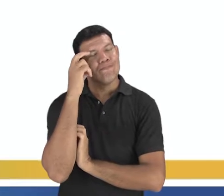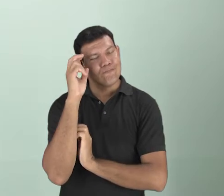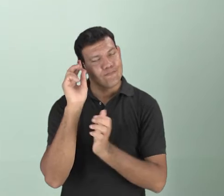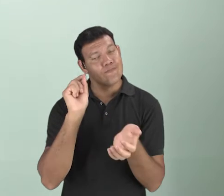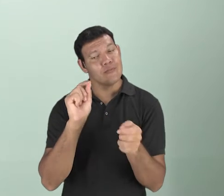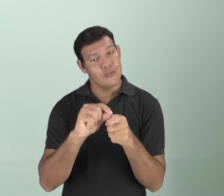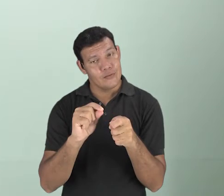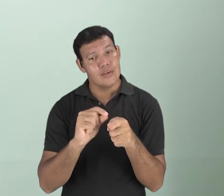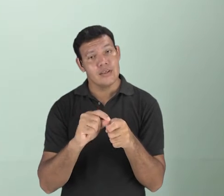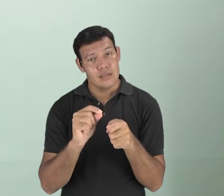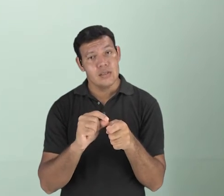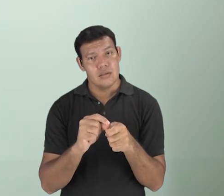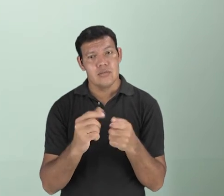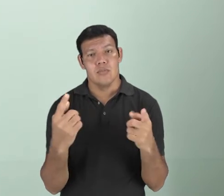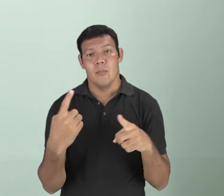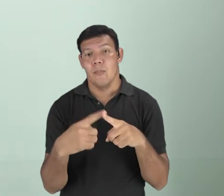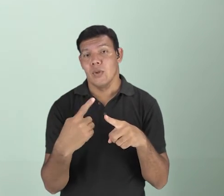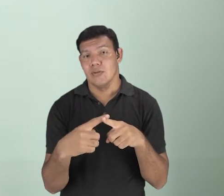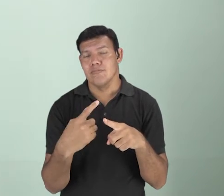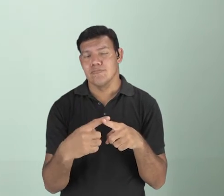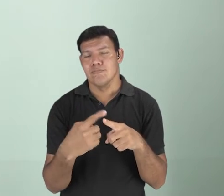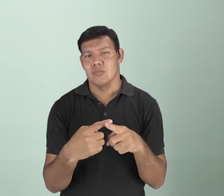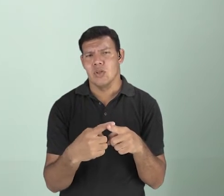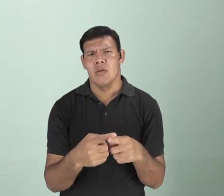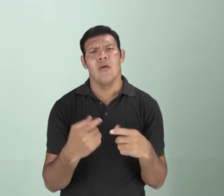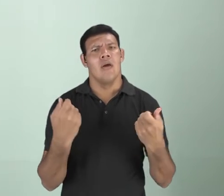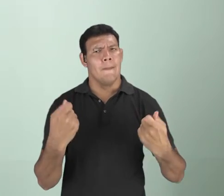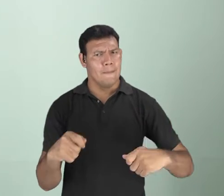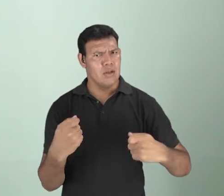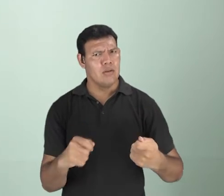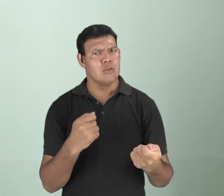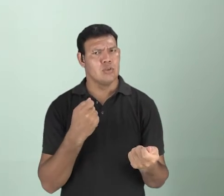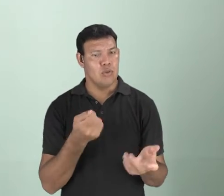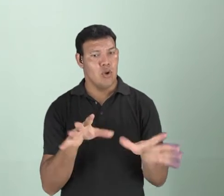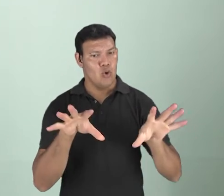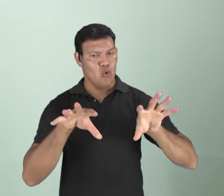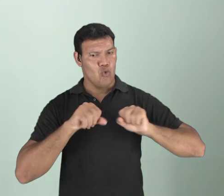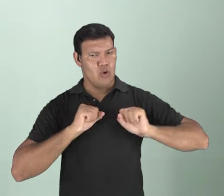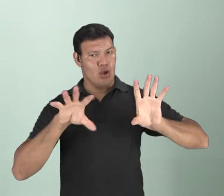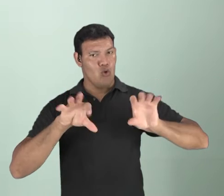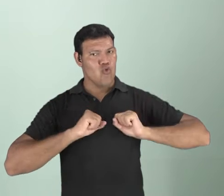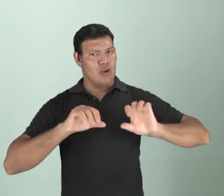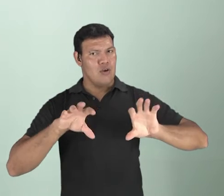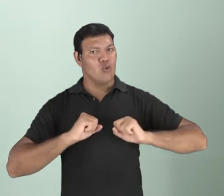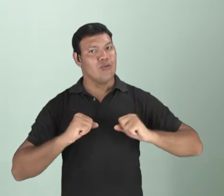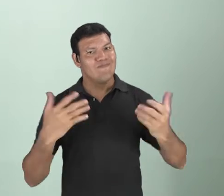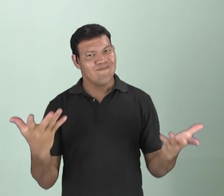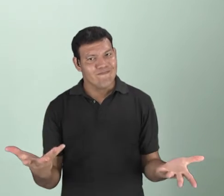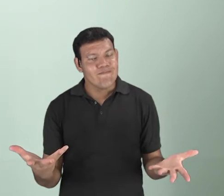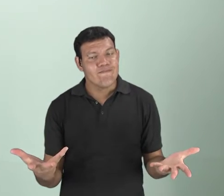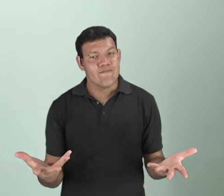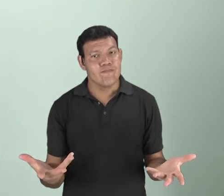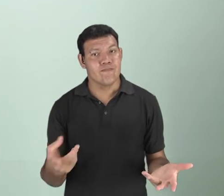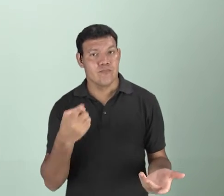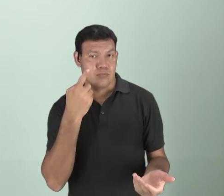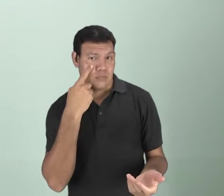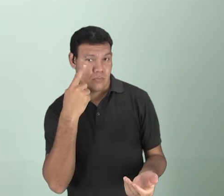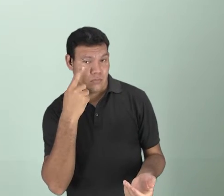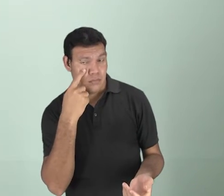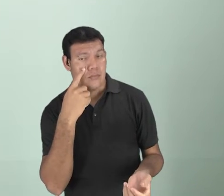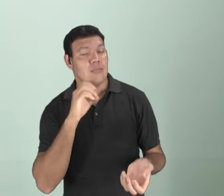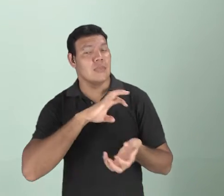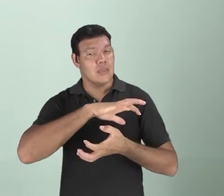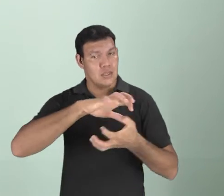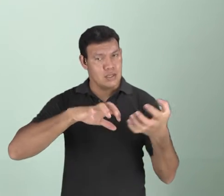Ela acaba massificando a ideia do consumo a todos nós. Então prestem atenção. Desde a